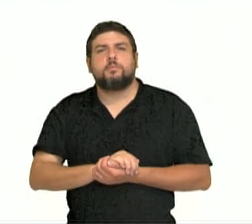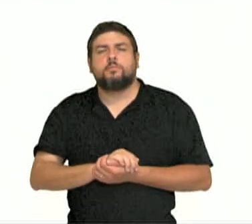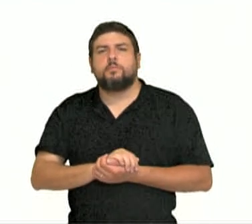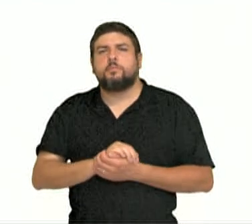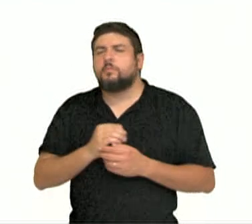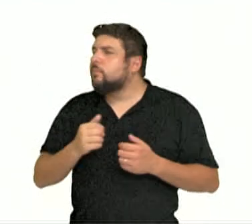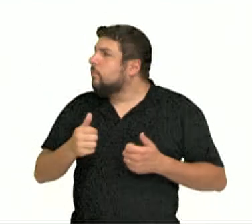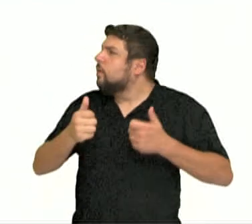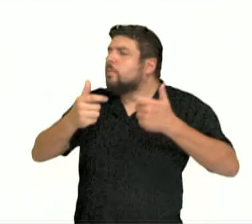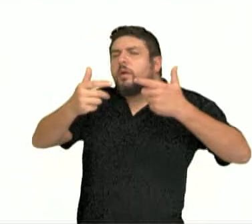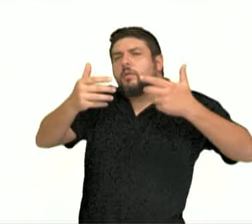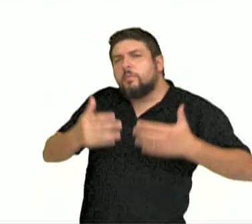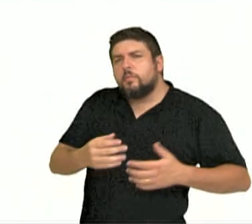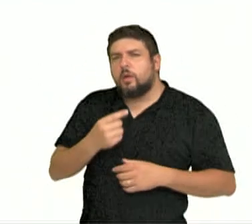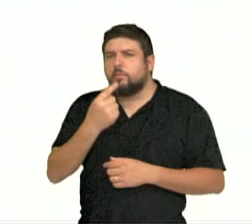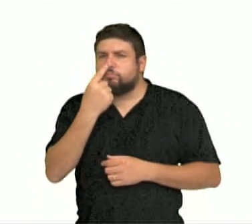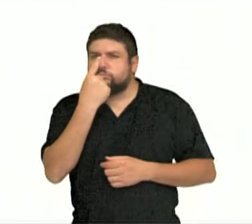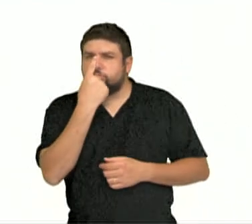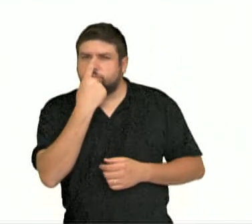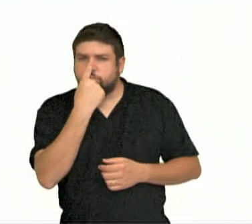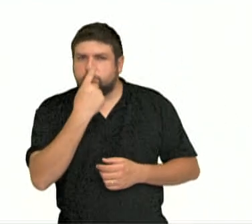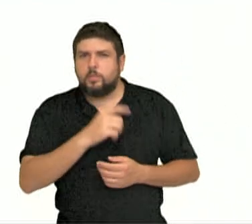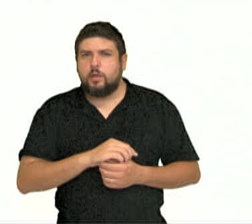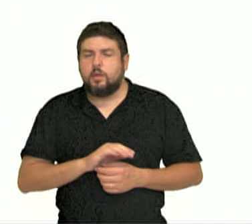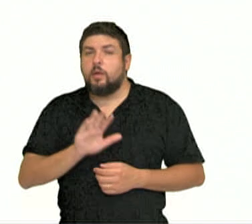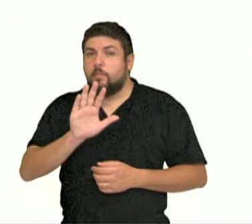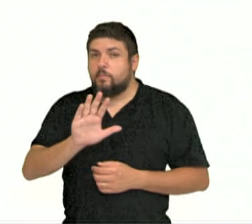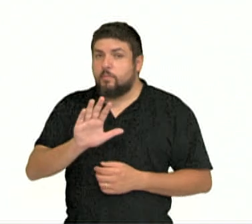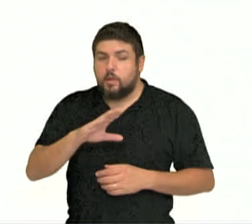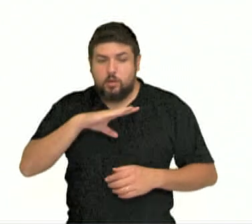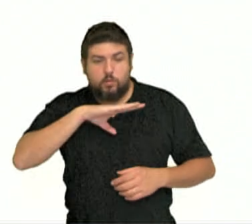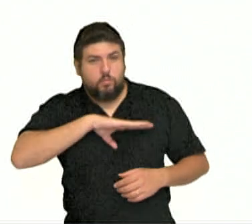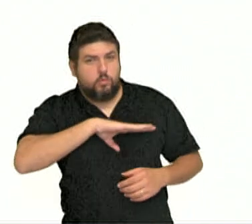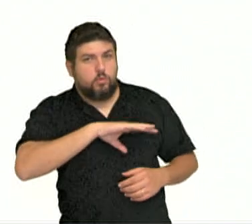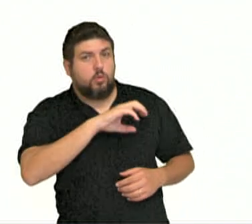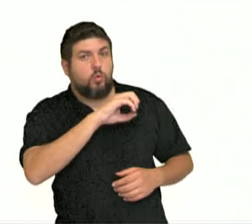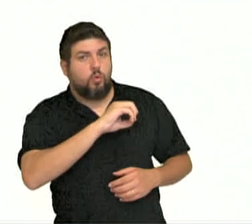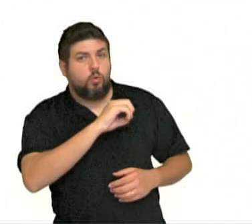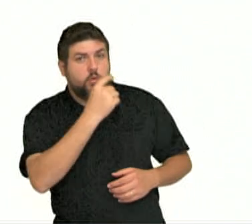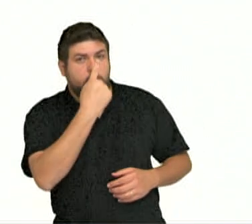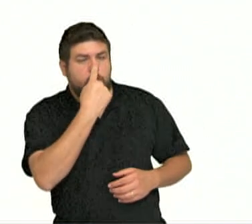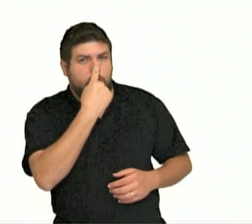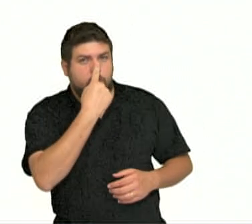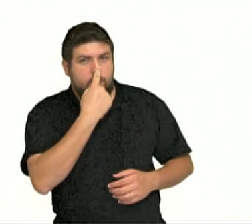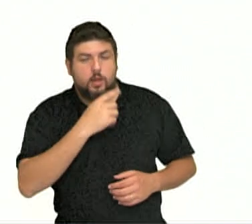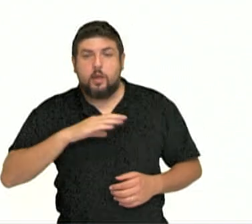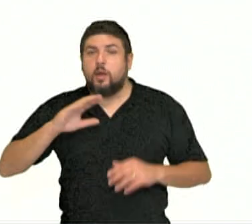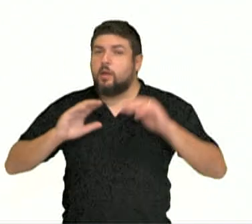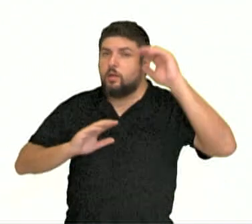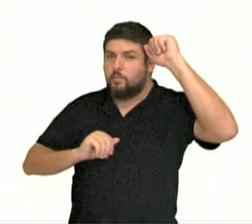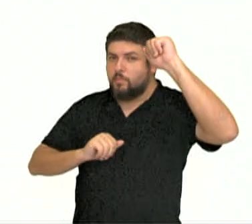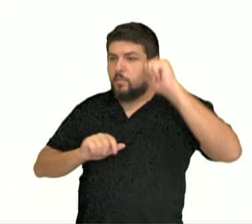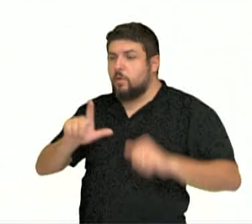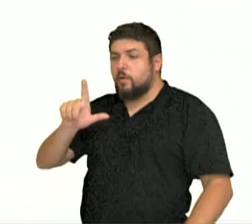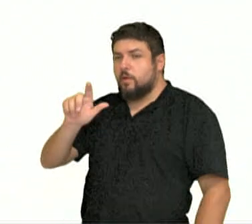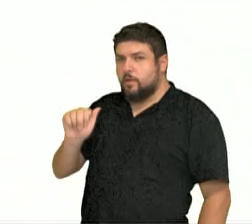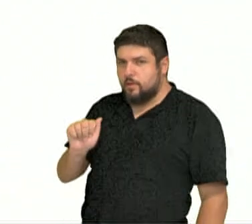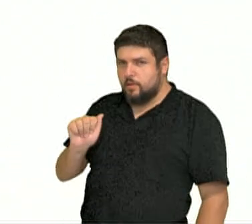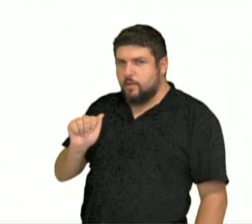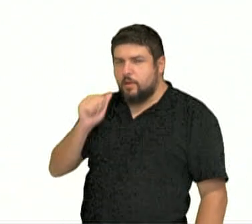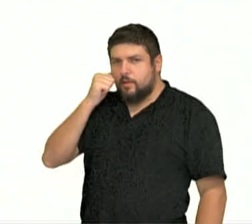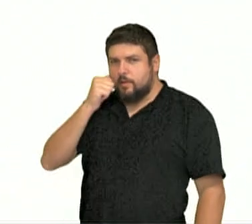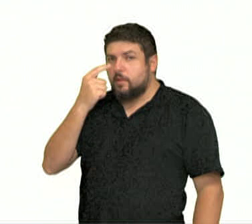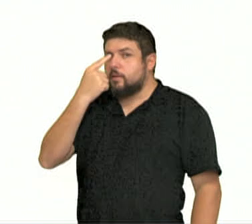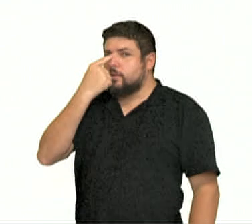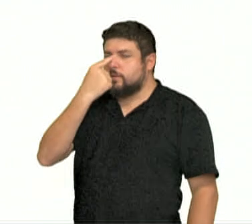por exemplo. Lembrando que em espanhol, nariz é uma palavra feminina. Então, eu digo la nariz, ok? O nariz,